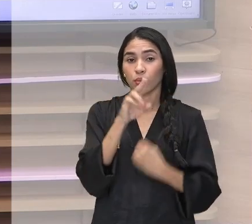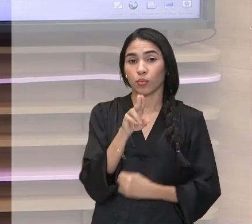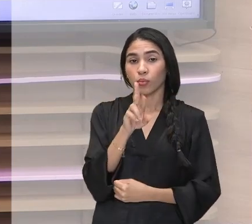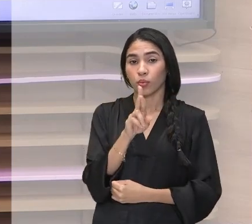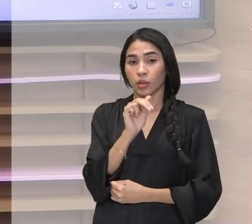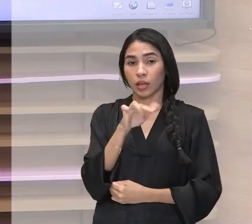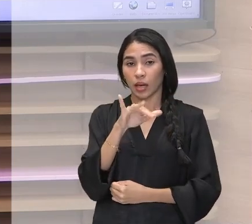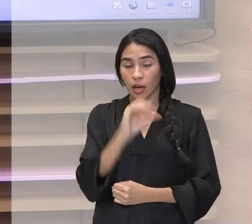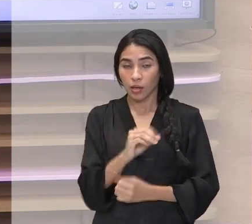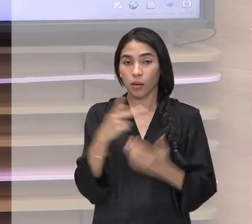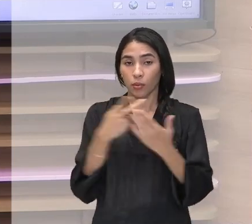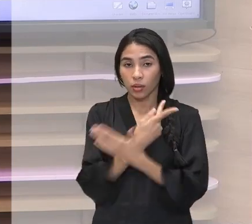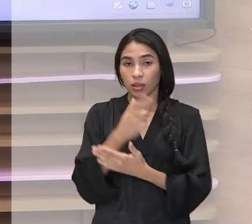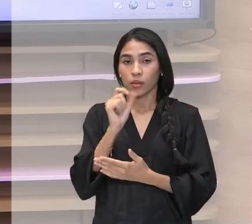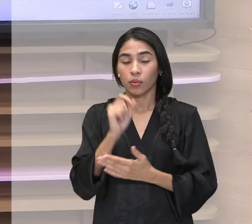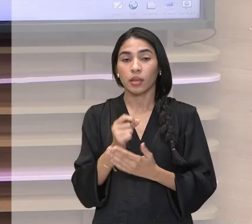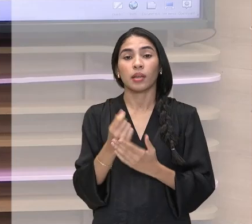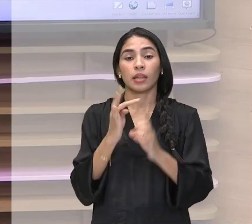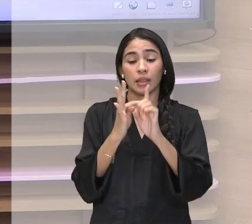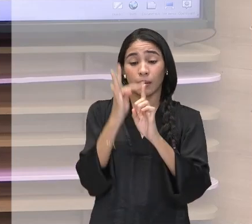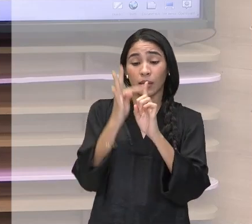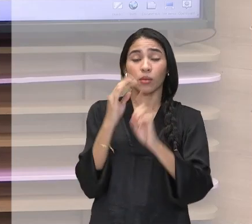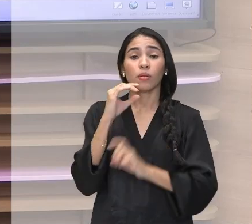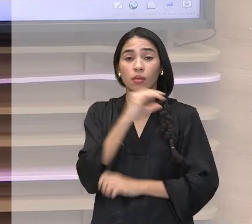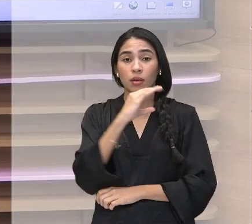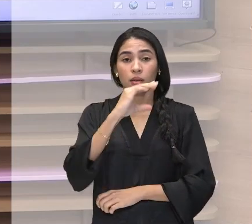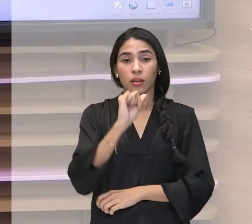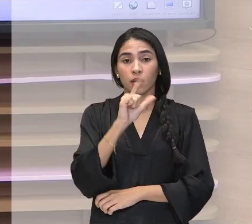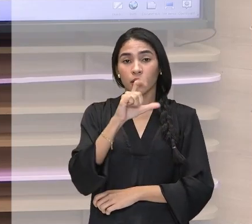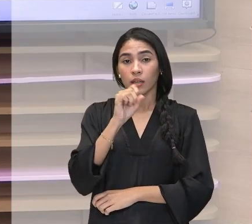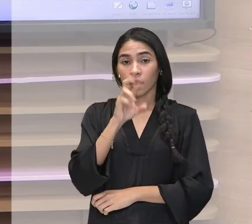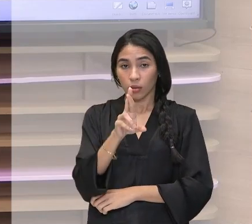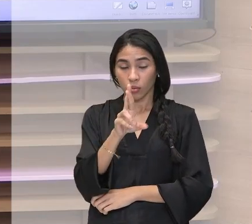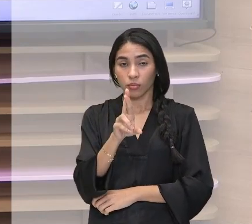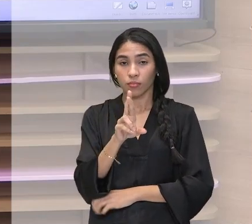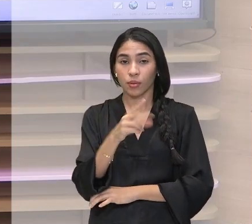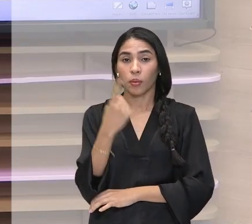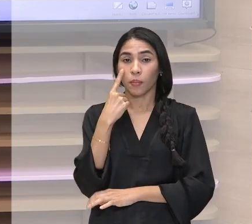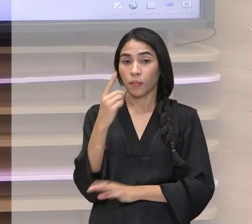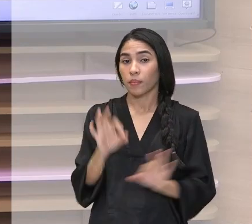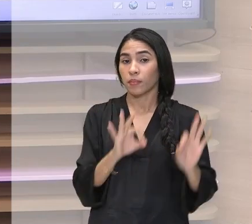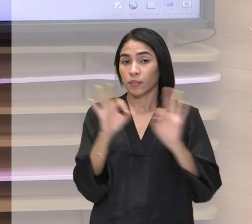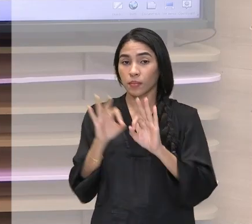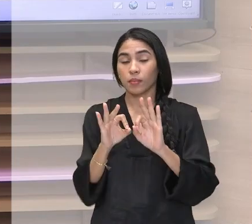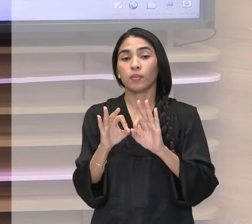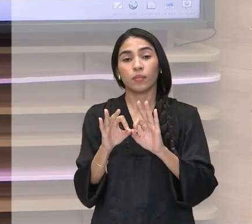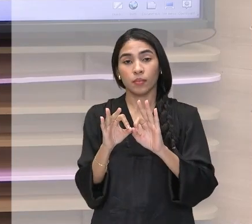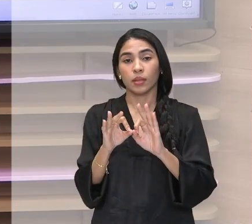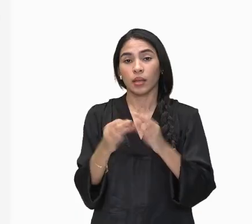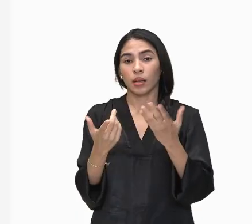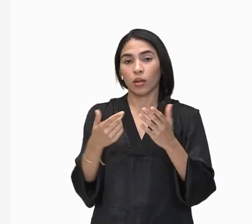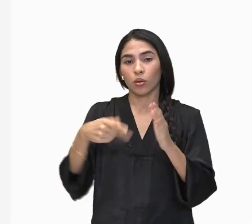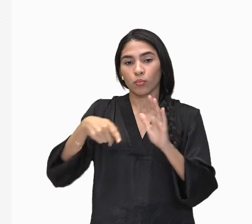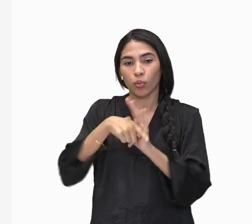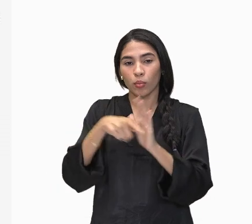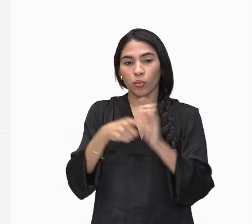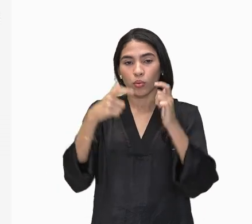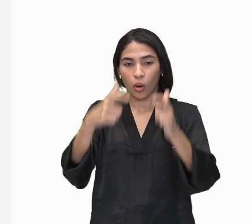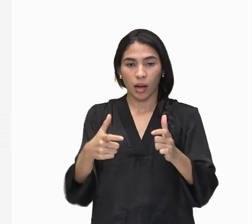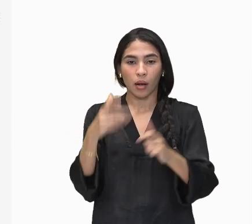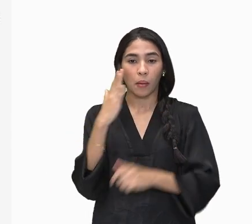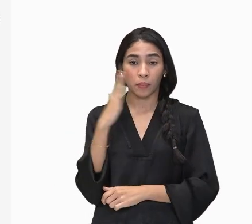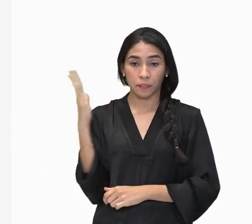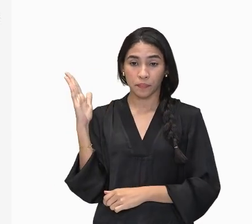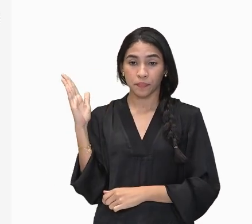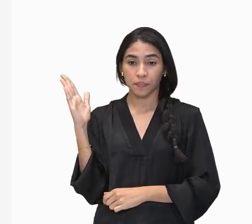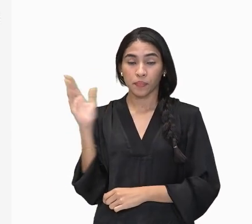ocorre essa geração de calor. E essa geração de calor a gente observa numa usina nuclear, que a gente vai entender